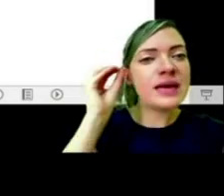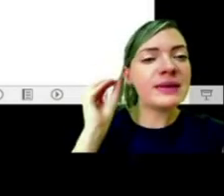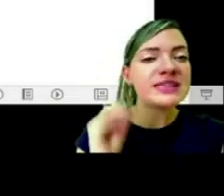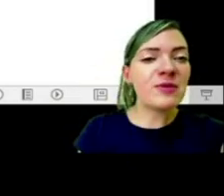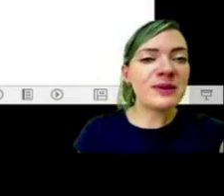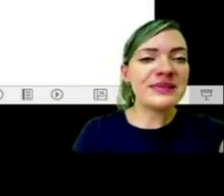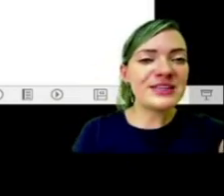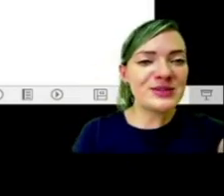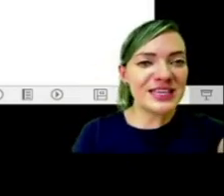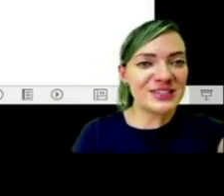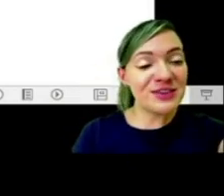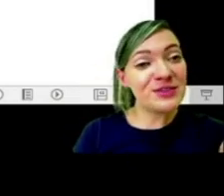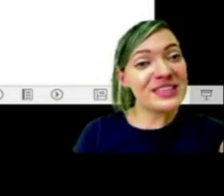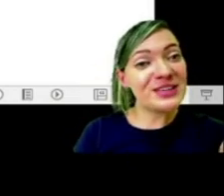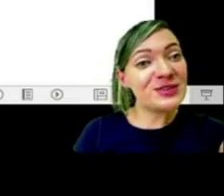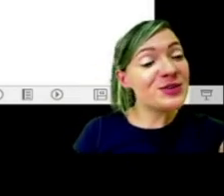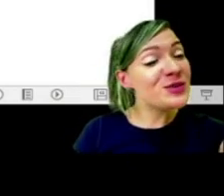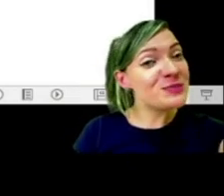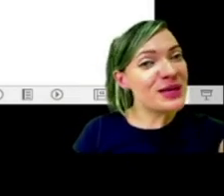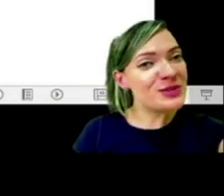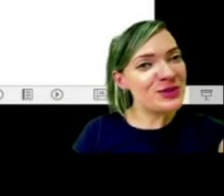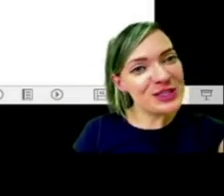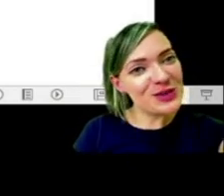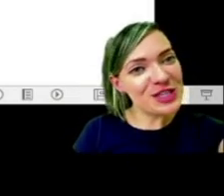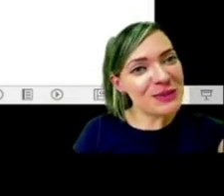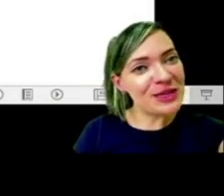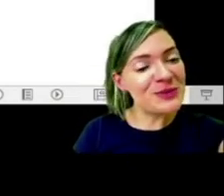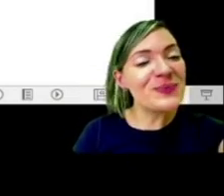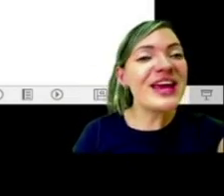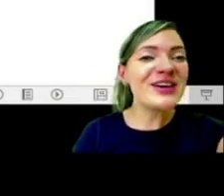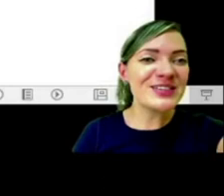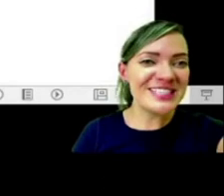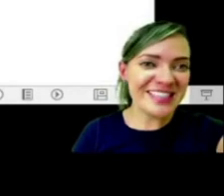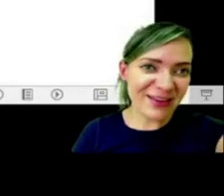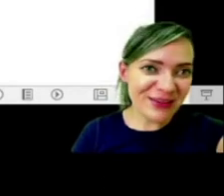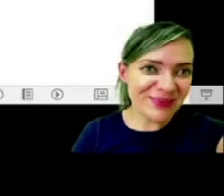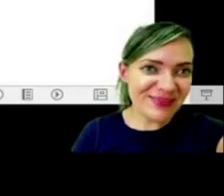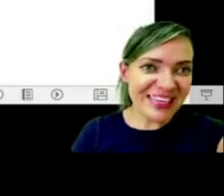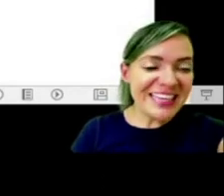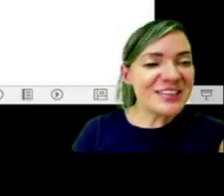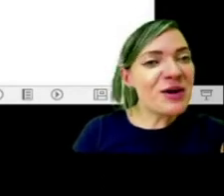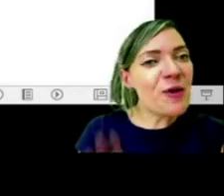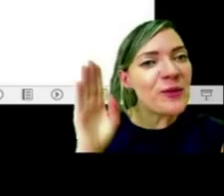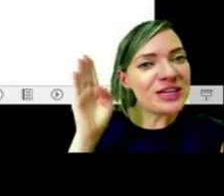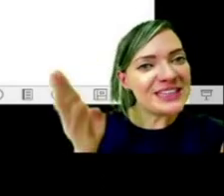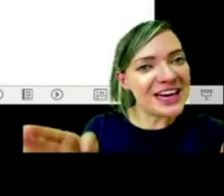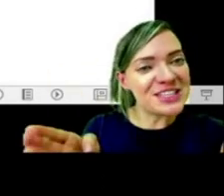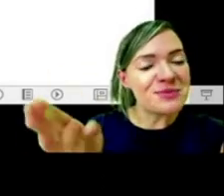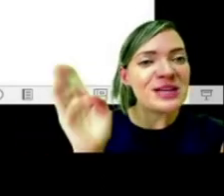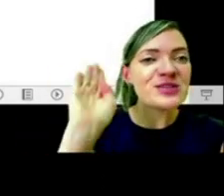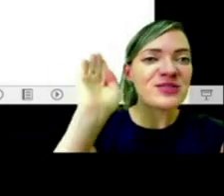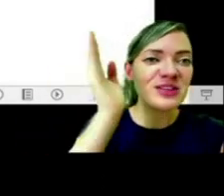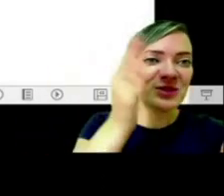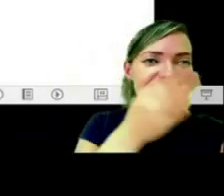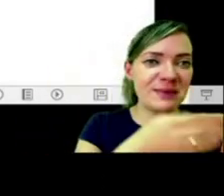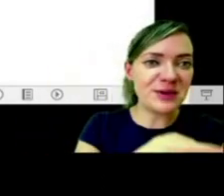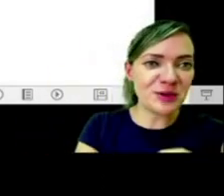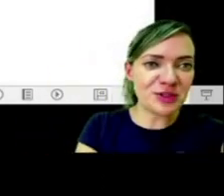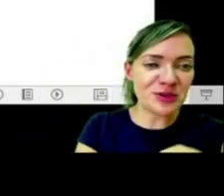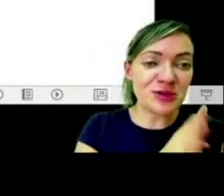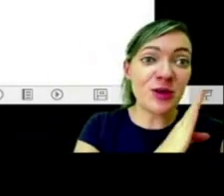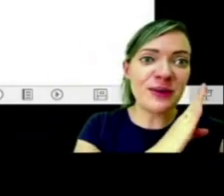ser fundamental para manter os seres vivos dentro do espaço físico chamado ecossistema. Então, a comunidade mais os